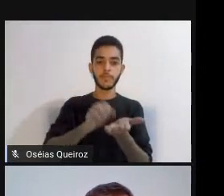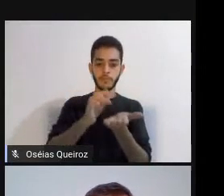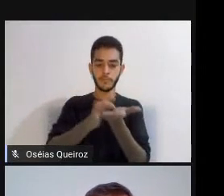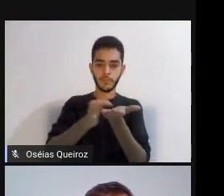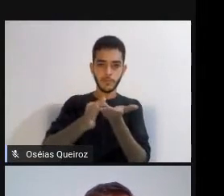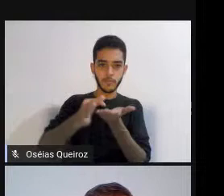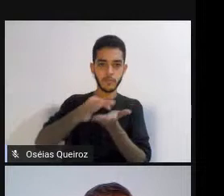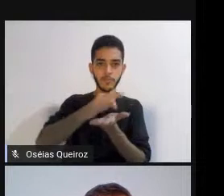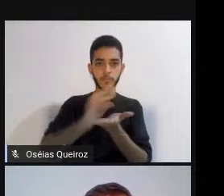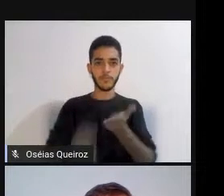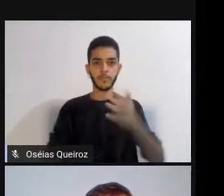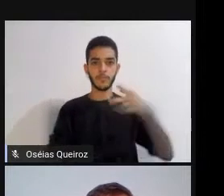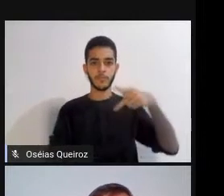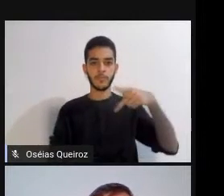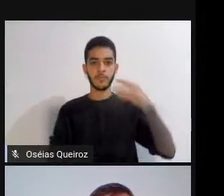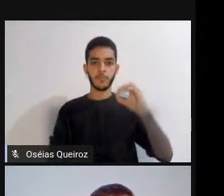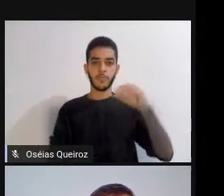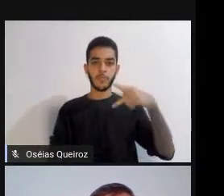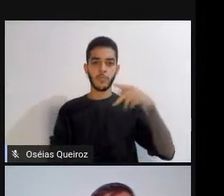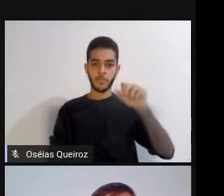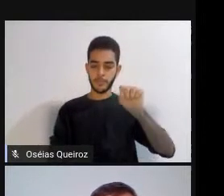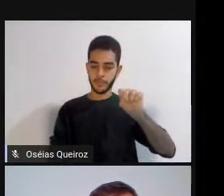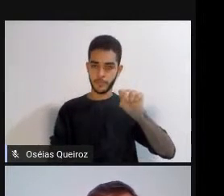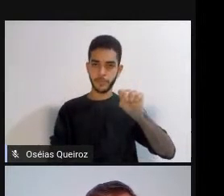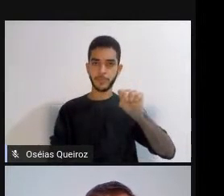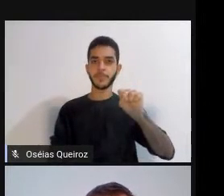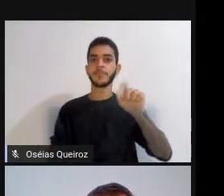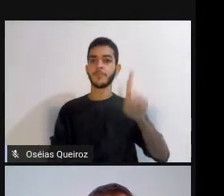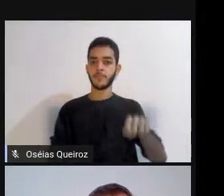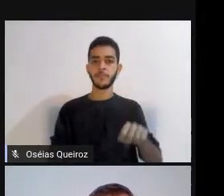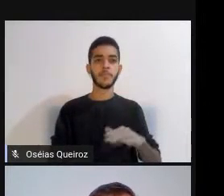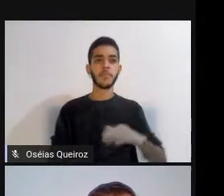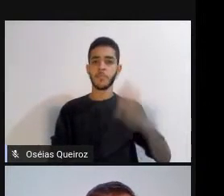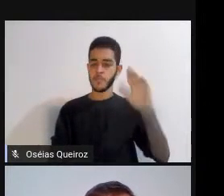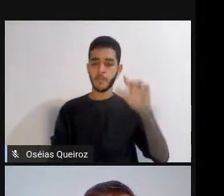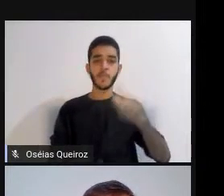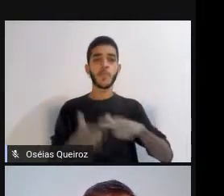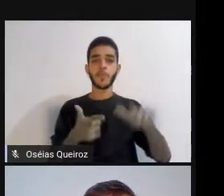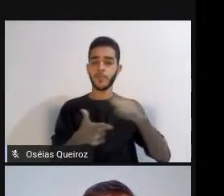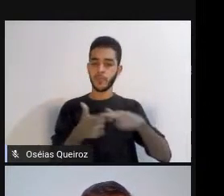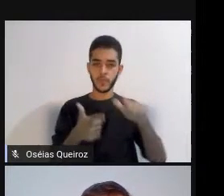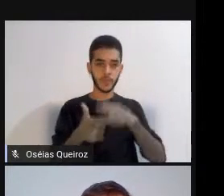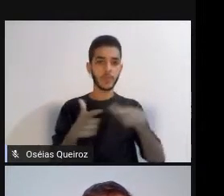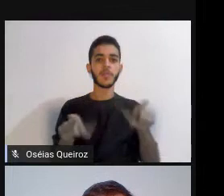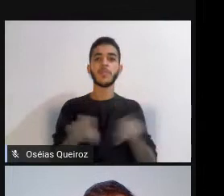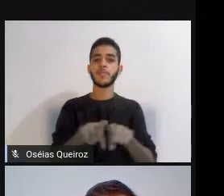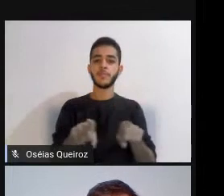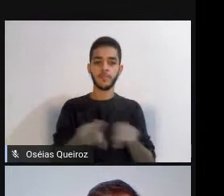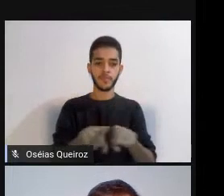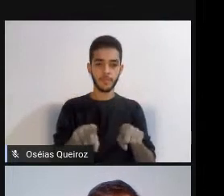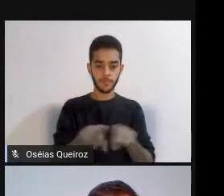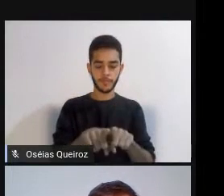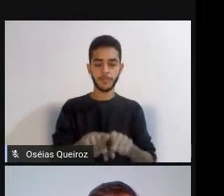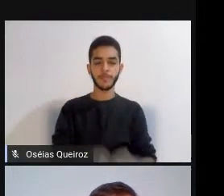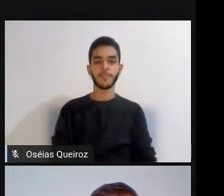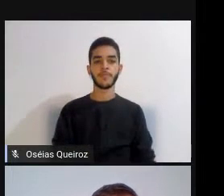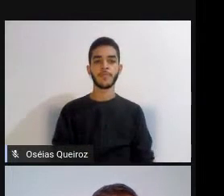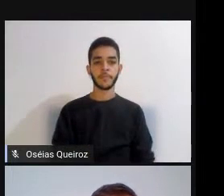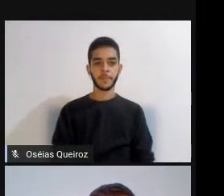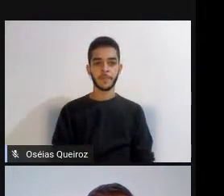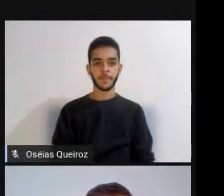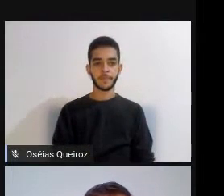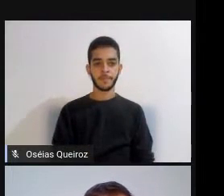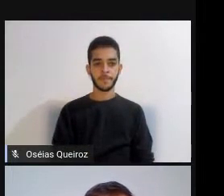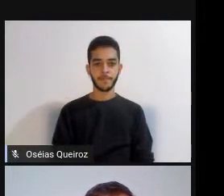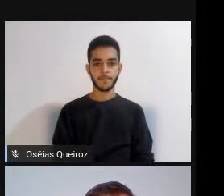poluentes orgânicos persistentes, então sendo mais um complicador quanto à contaminação do ambiente aquático. E